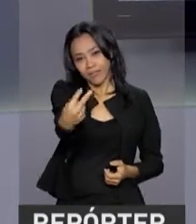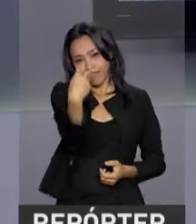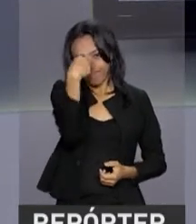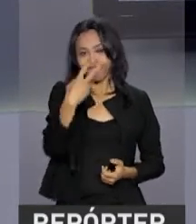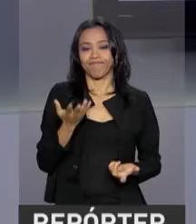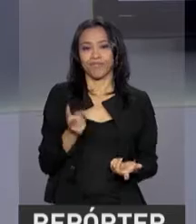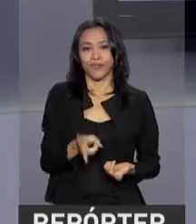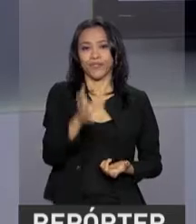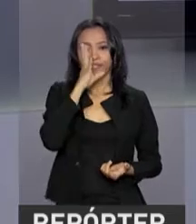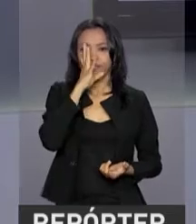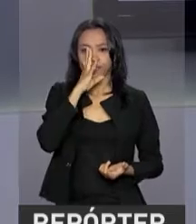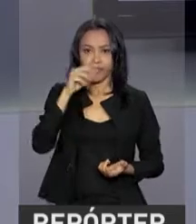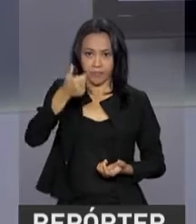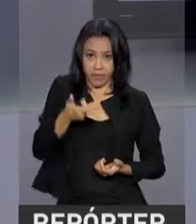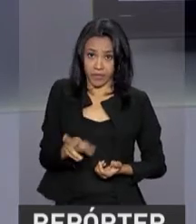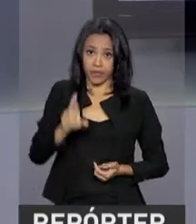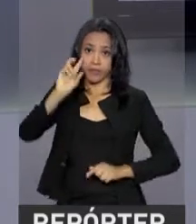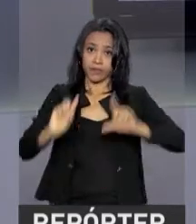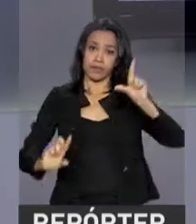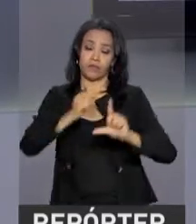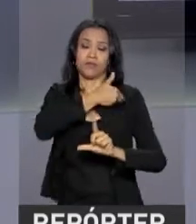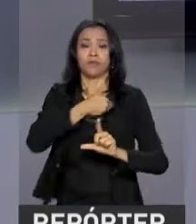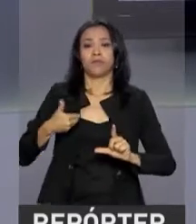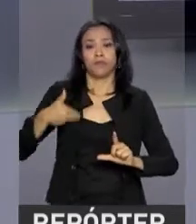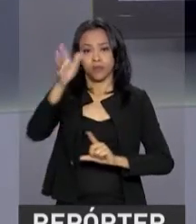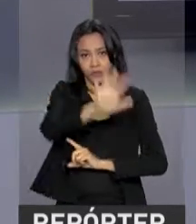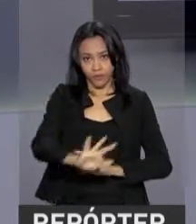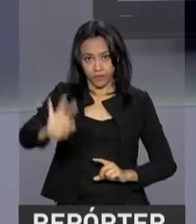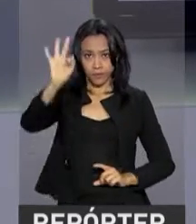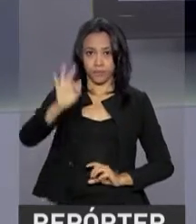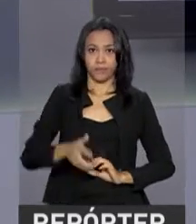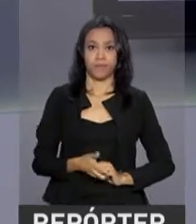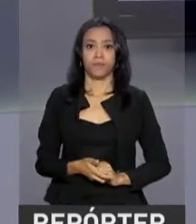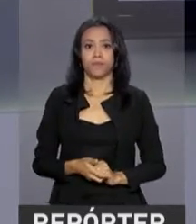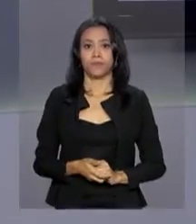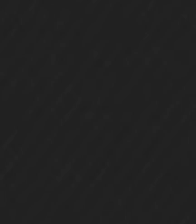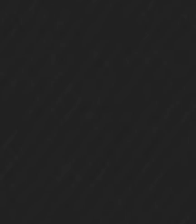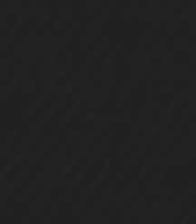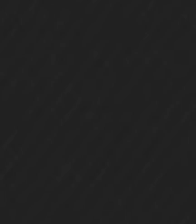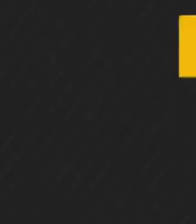conta e continue com a gente aqui na nbr a tv do governo federal